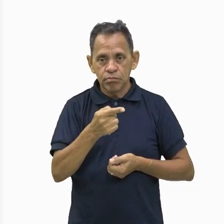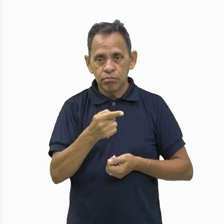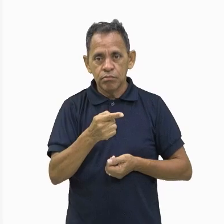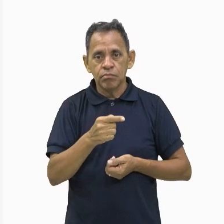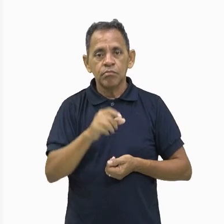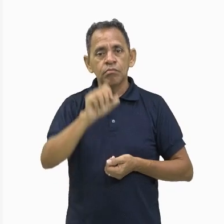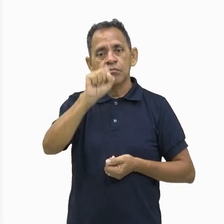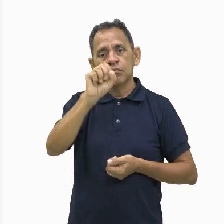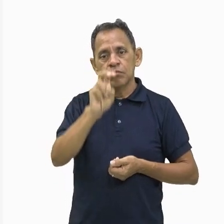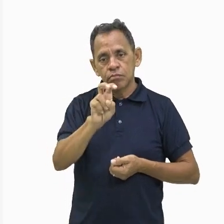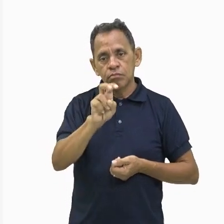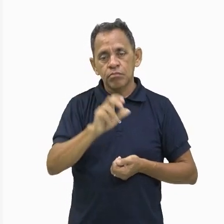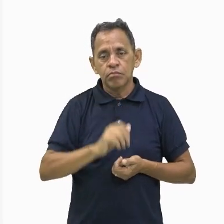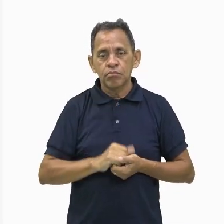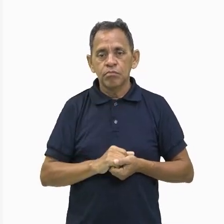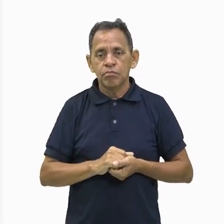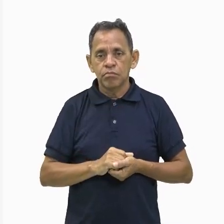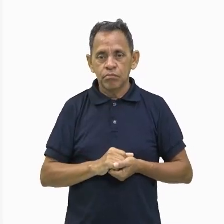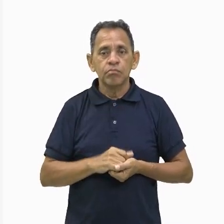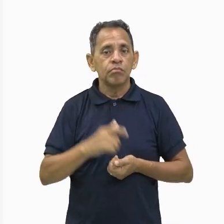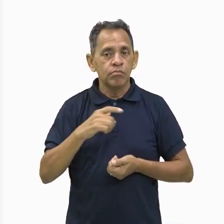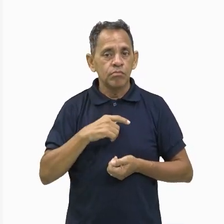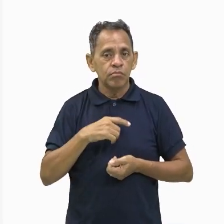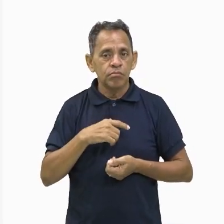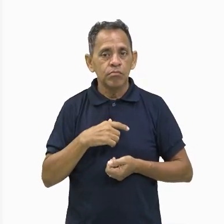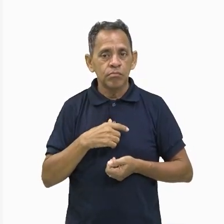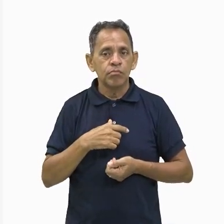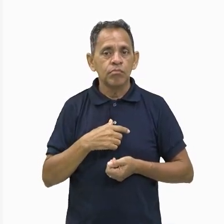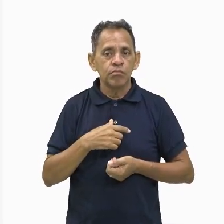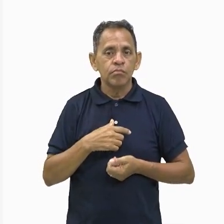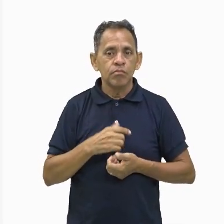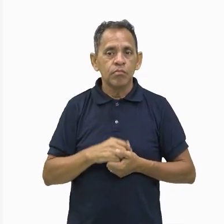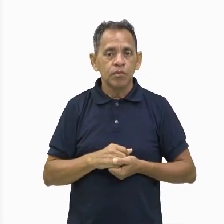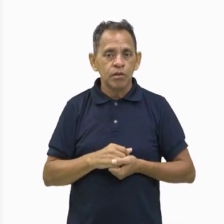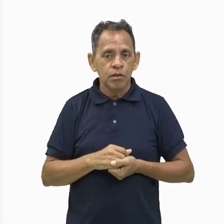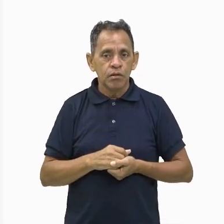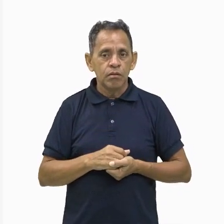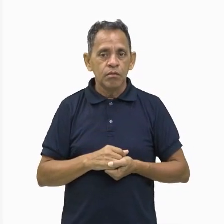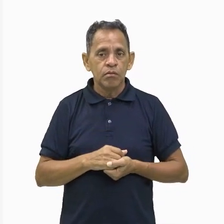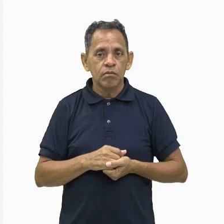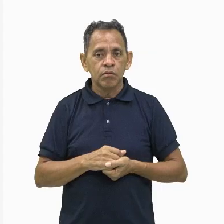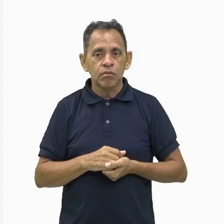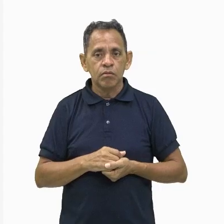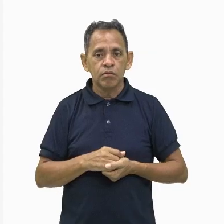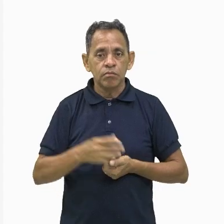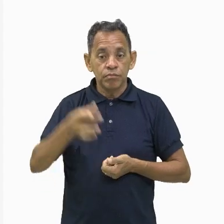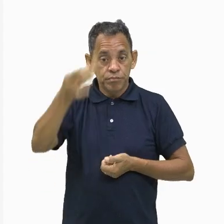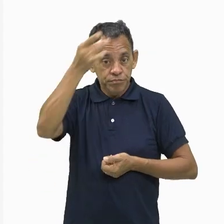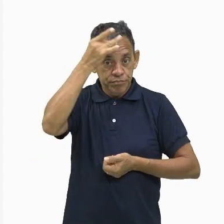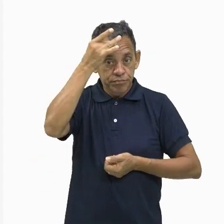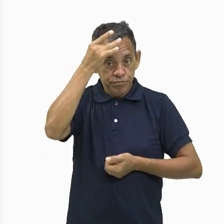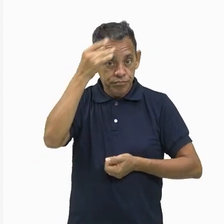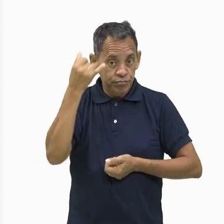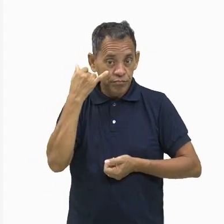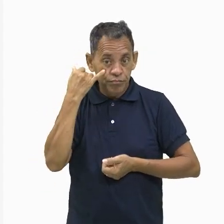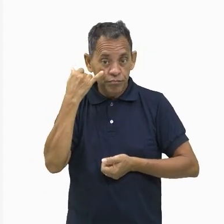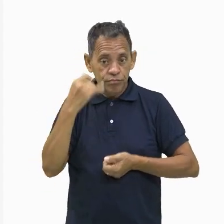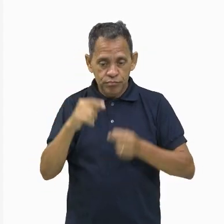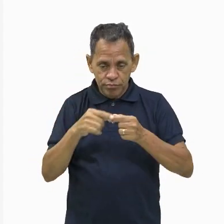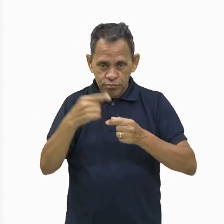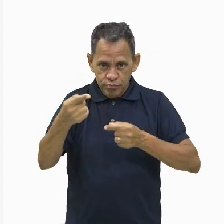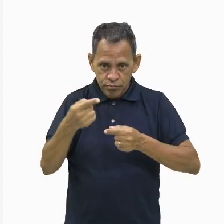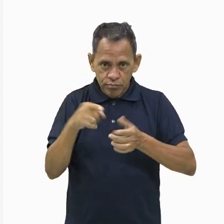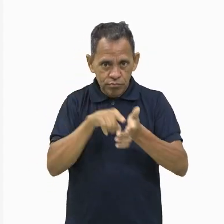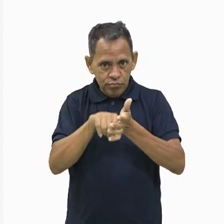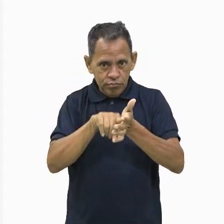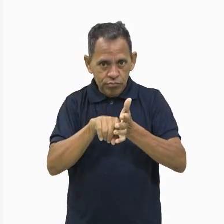0,85. Guarda essa informação, porque essa informação para essa informação nós temos o percentual de desconto. Né? Agora,